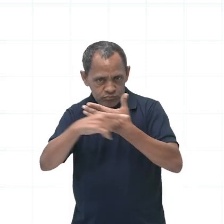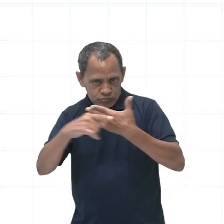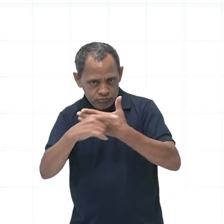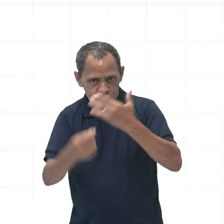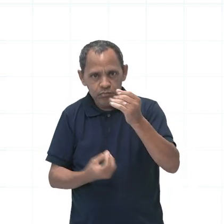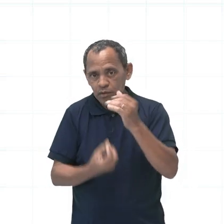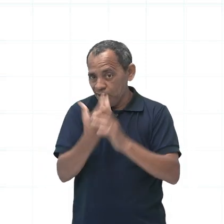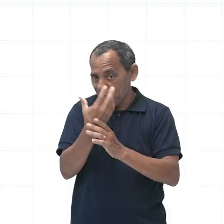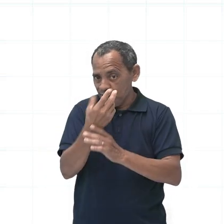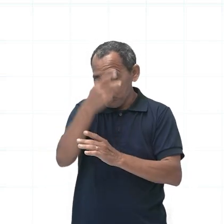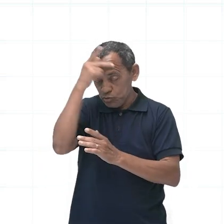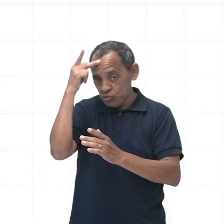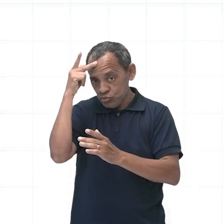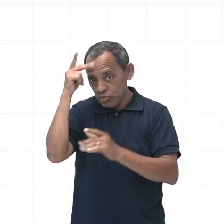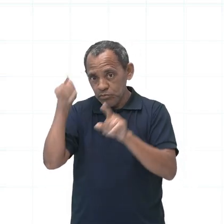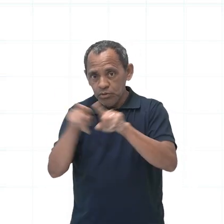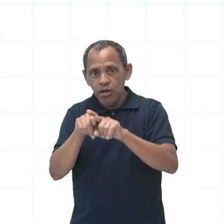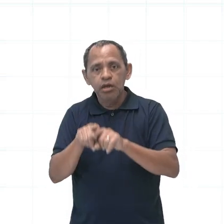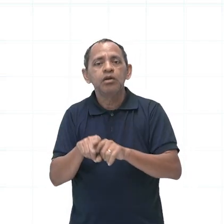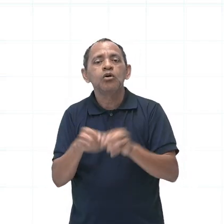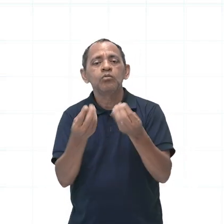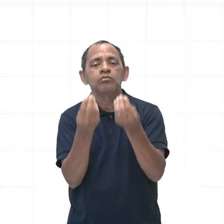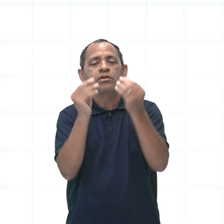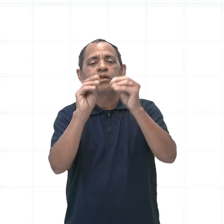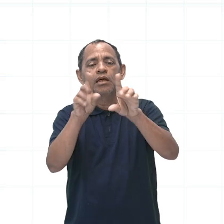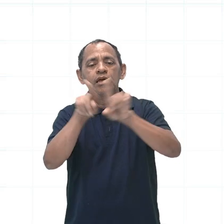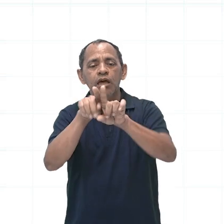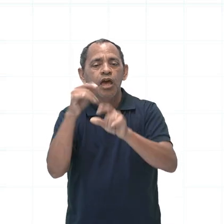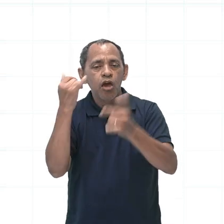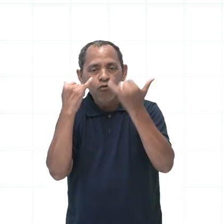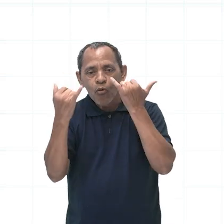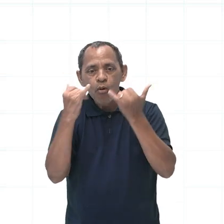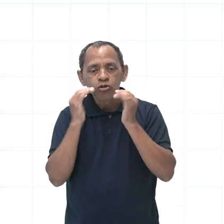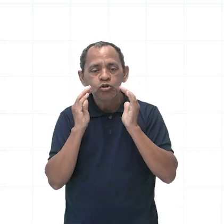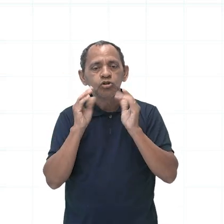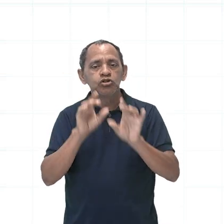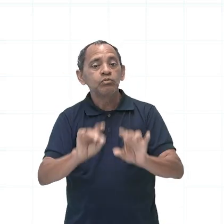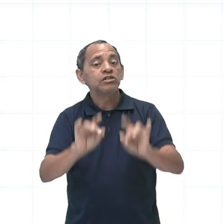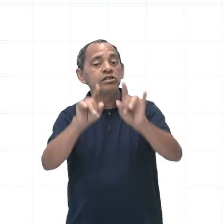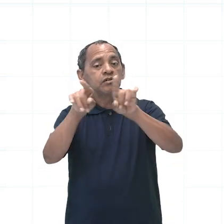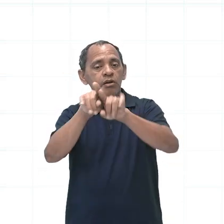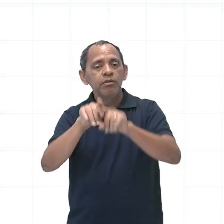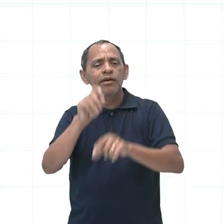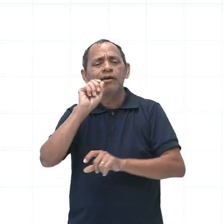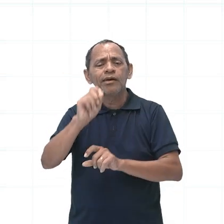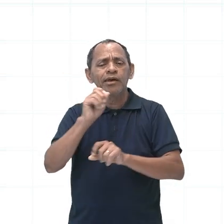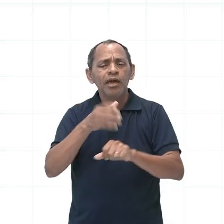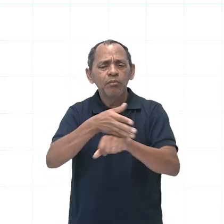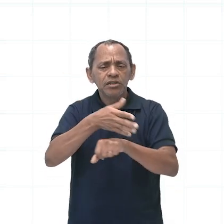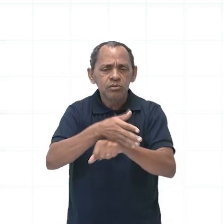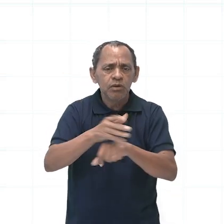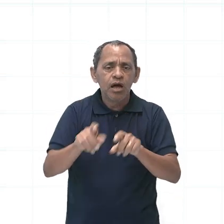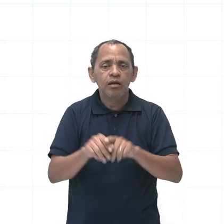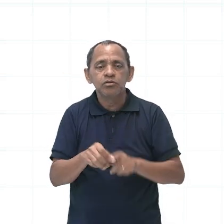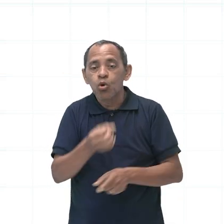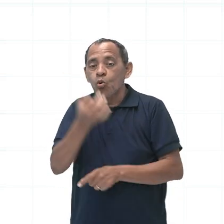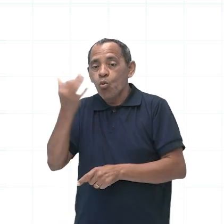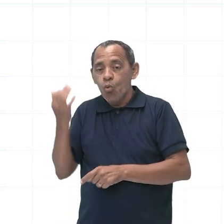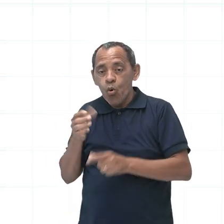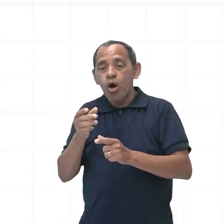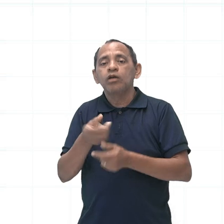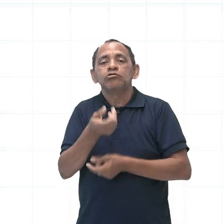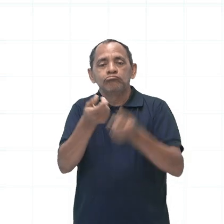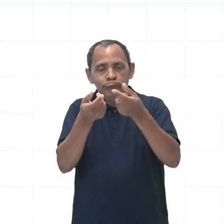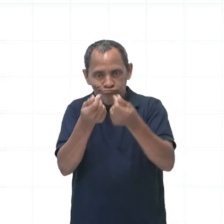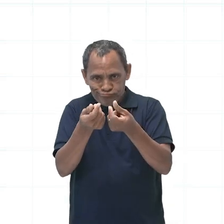criou, buscou colocar informações específicas de quem poderia participar, quanto de desconto cada pessoa ia receber